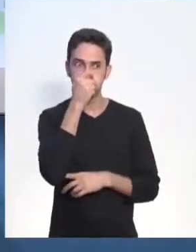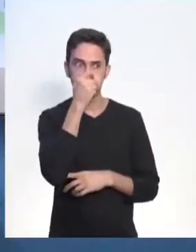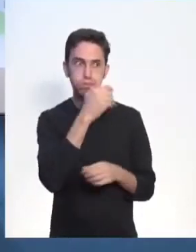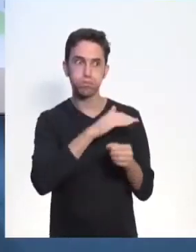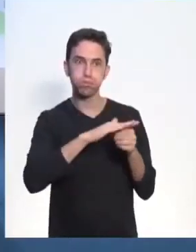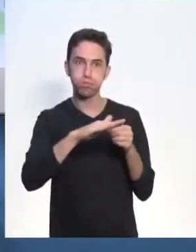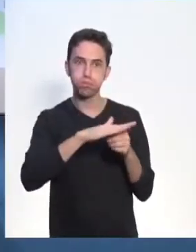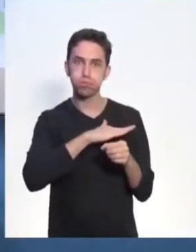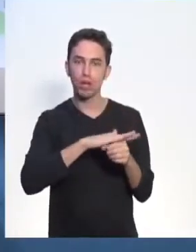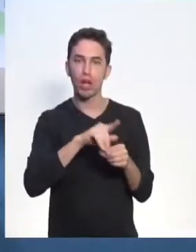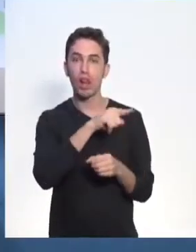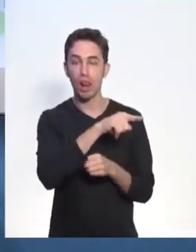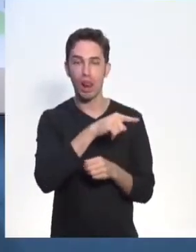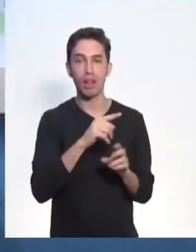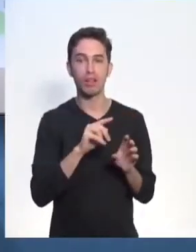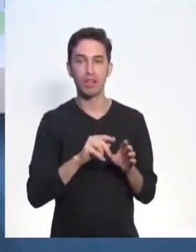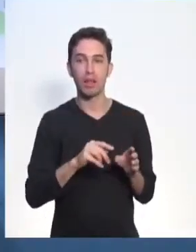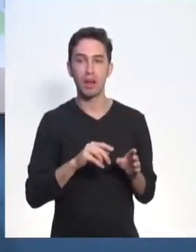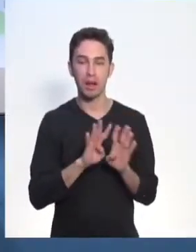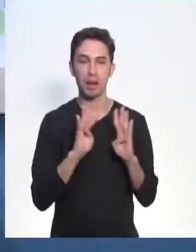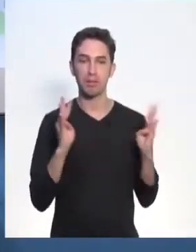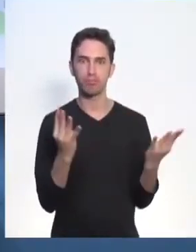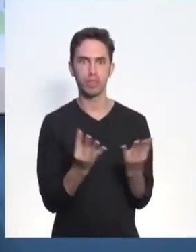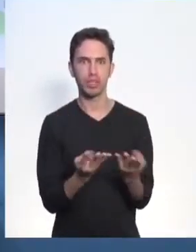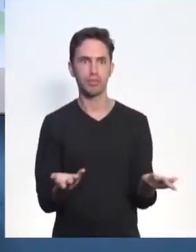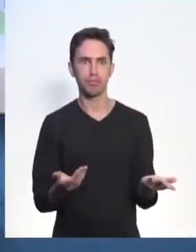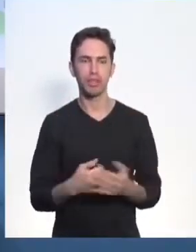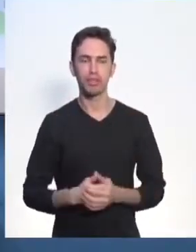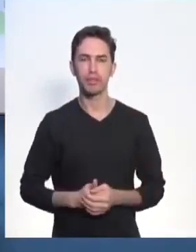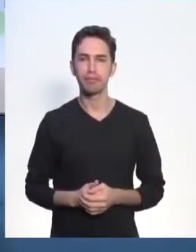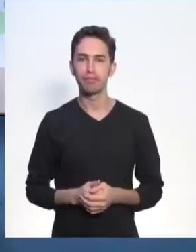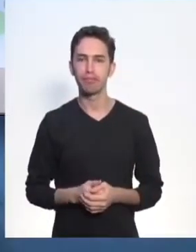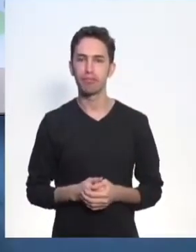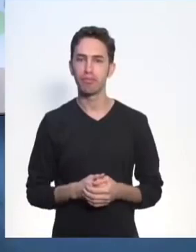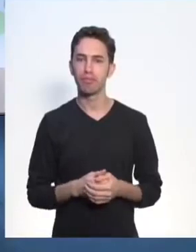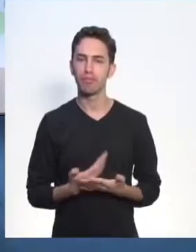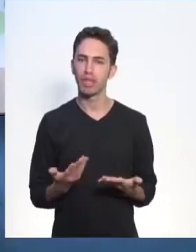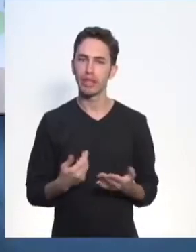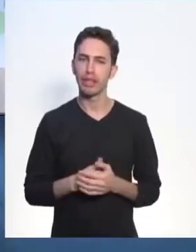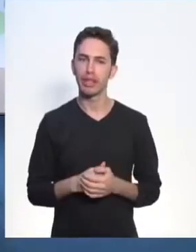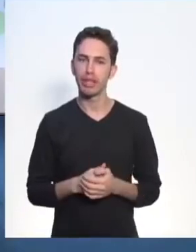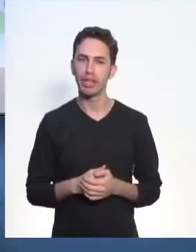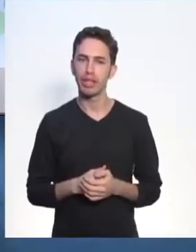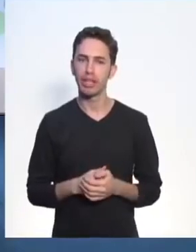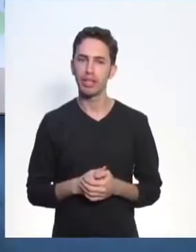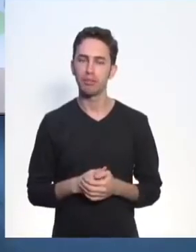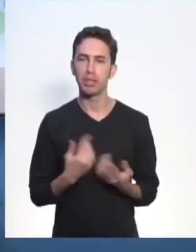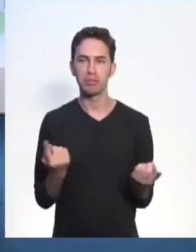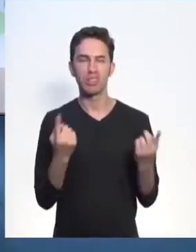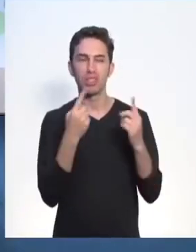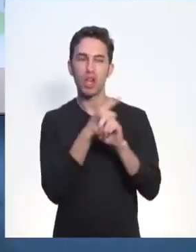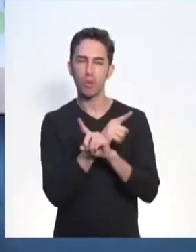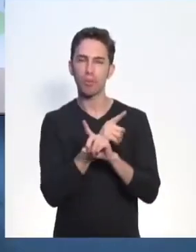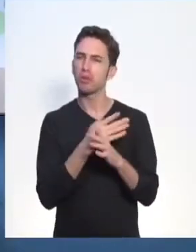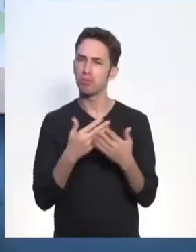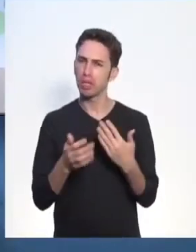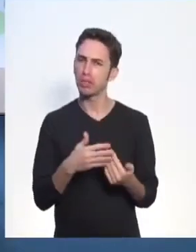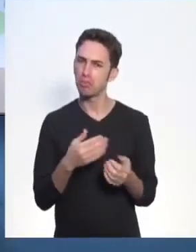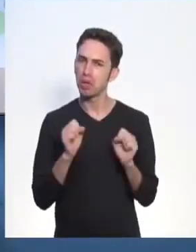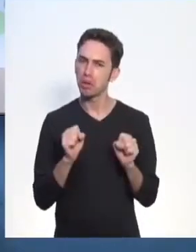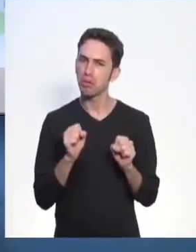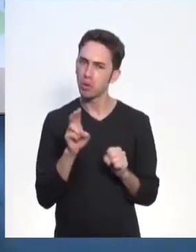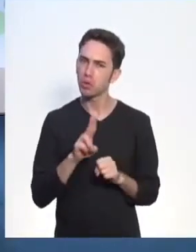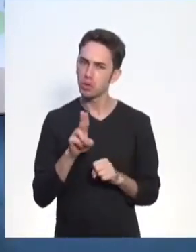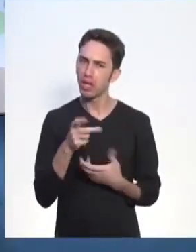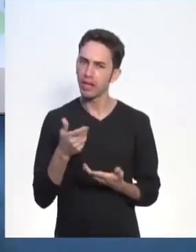como complementando esse férias na praia? Sim, sim, ótimo. Mesmo que a gente esteja opondo, né? Vou